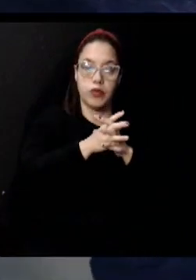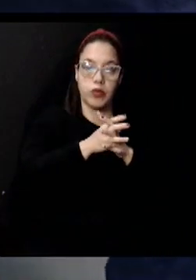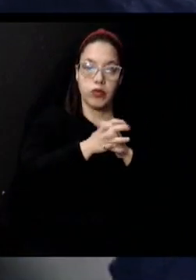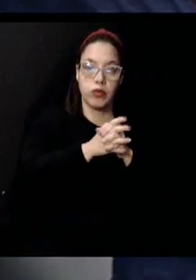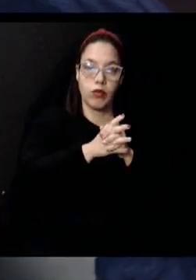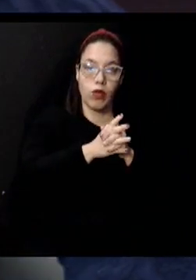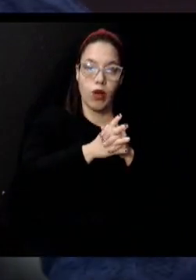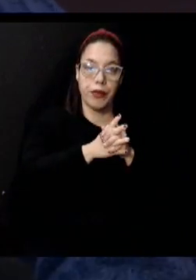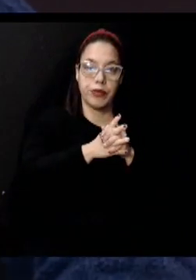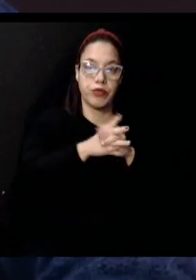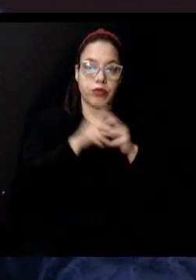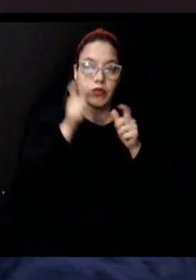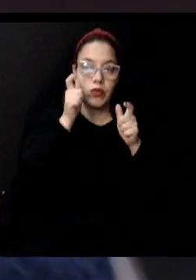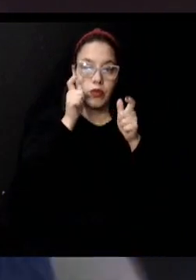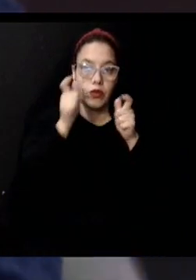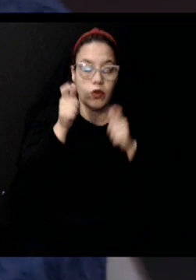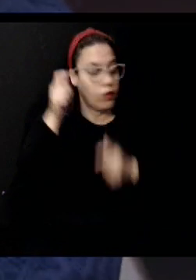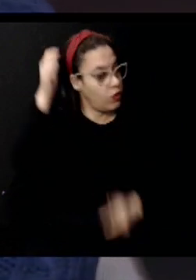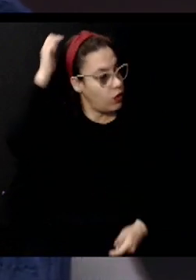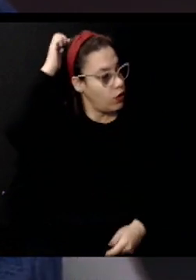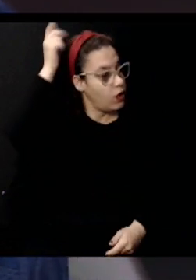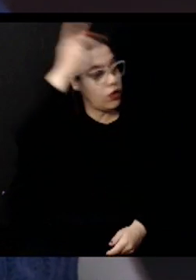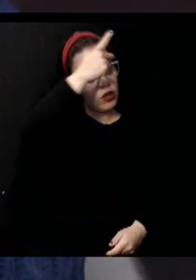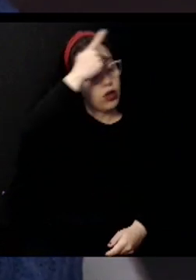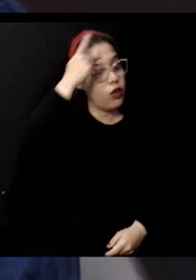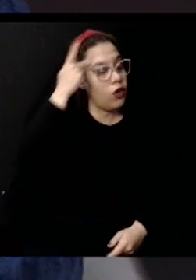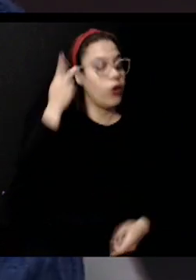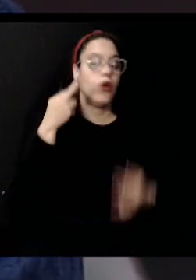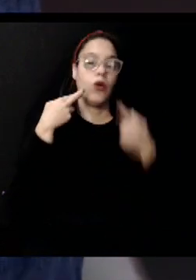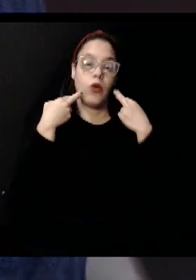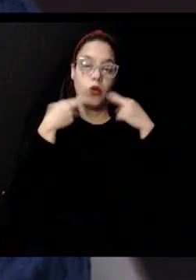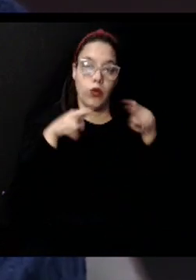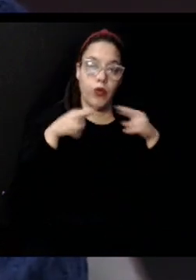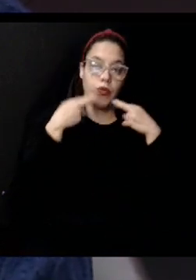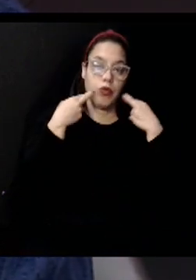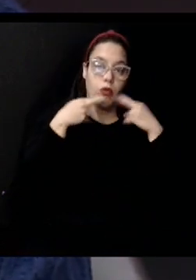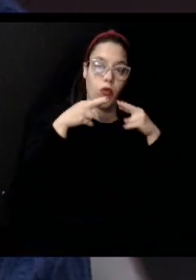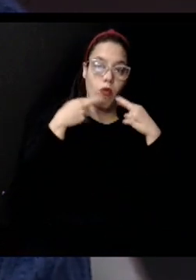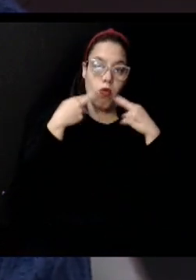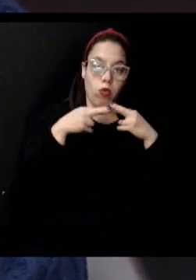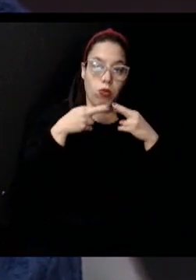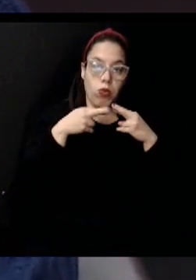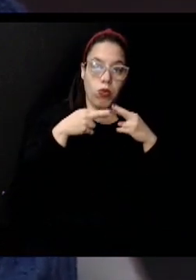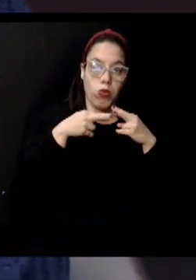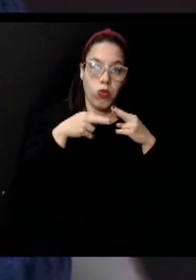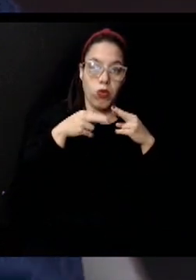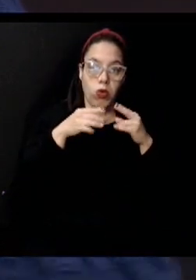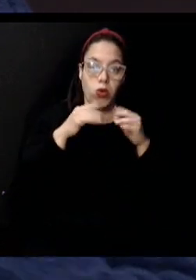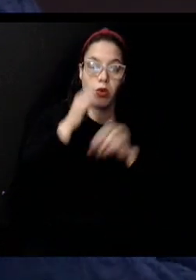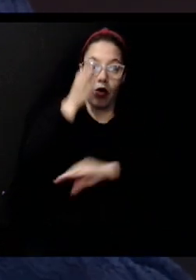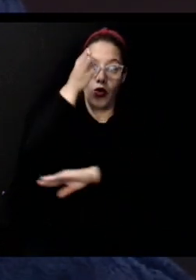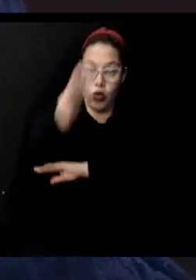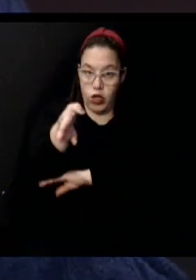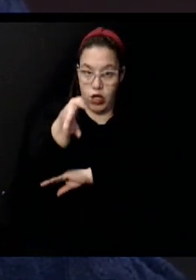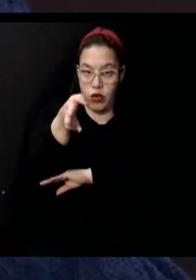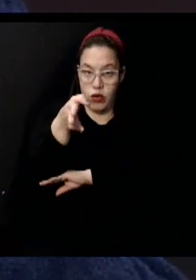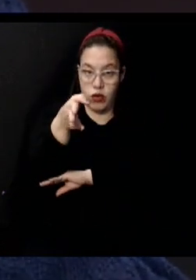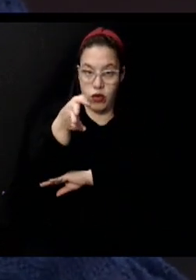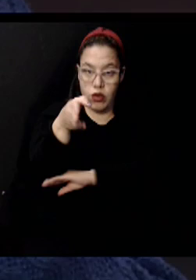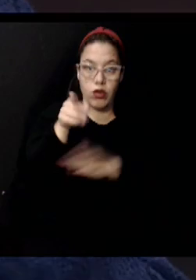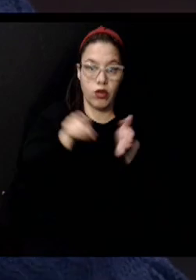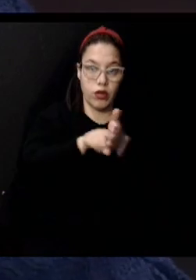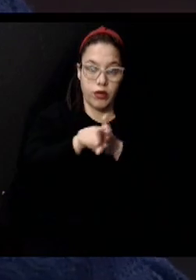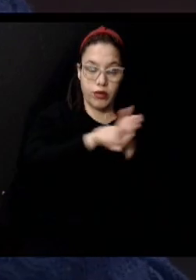as pessoas estavam reclamando de hotéis. Sim. Então foi feita uma pesquisa, né,